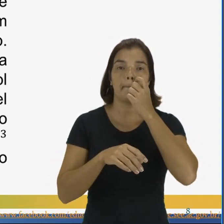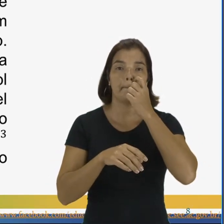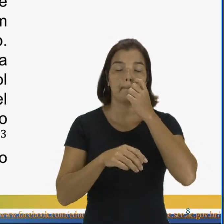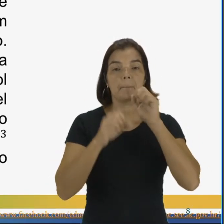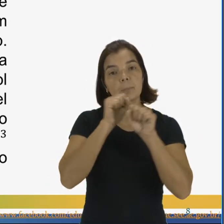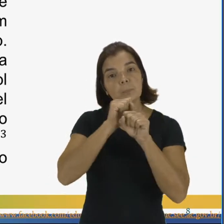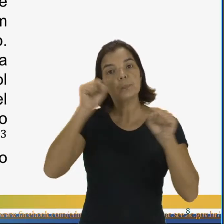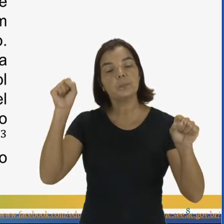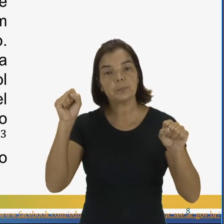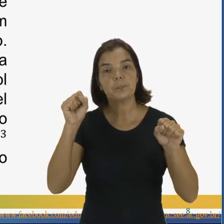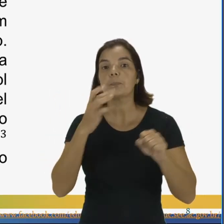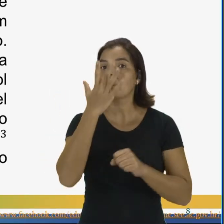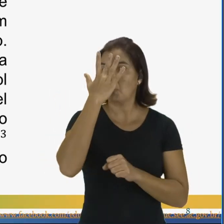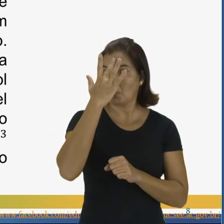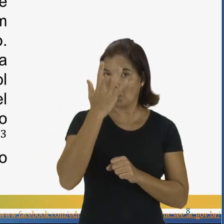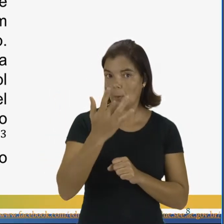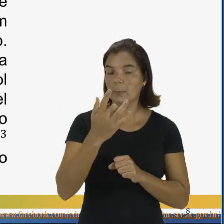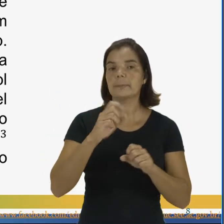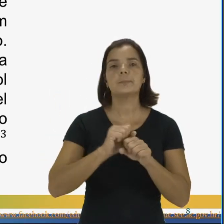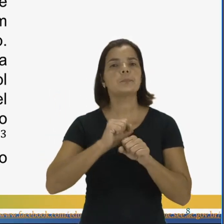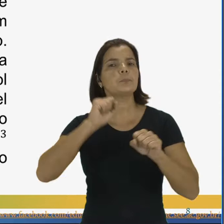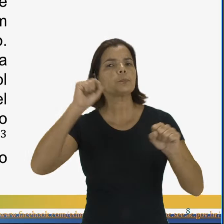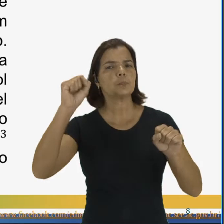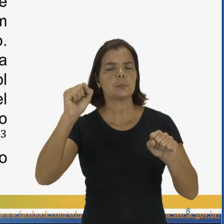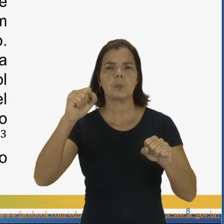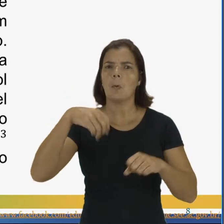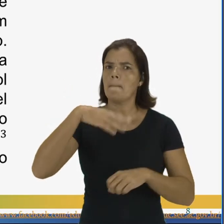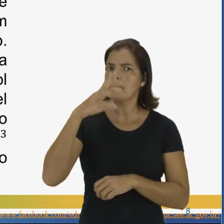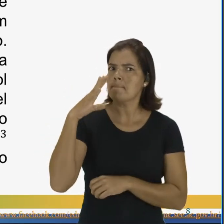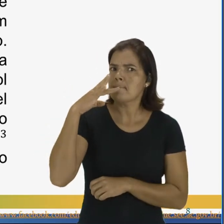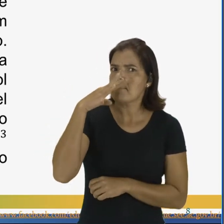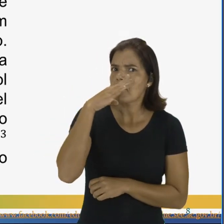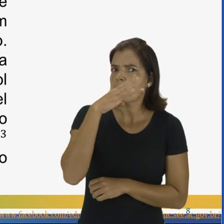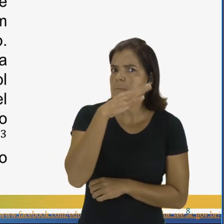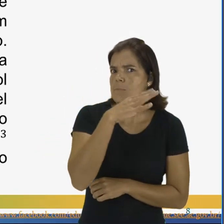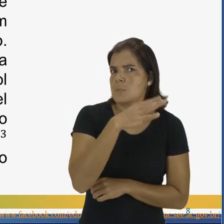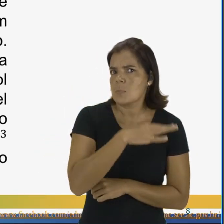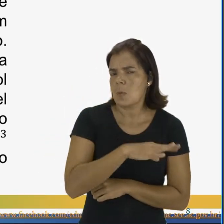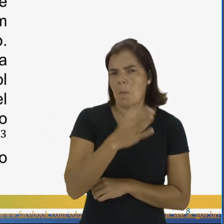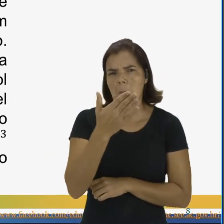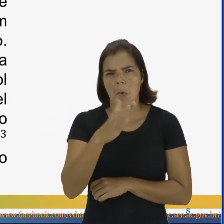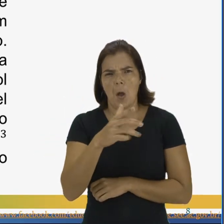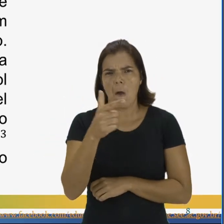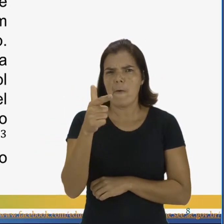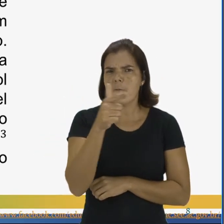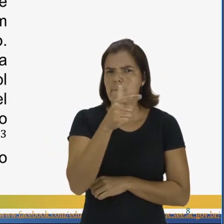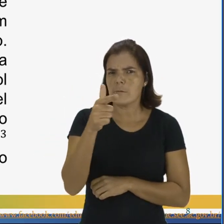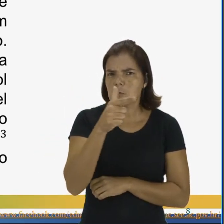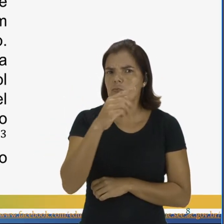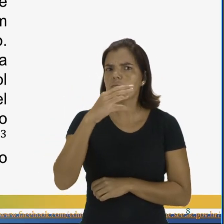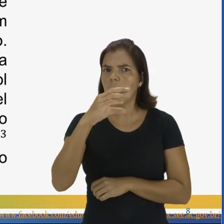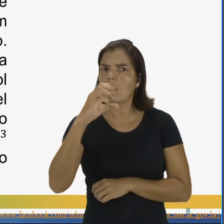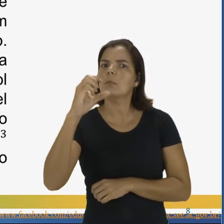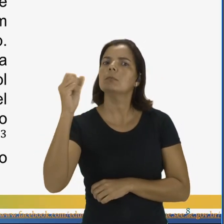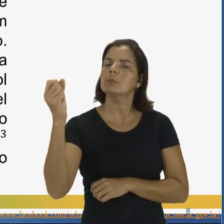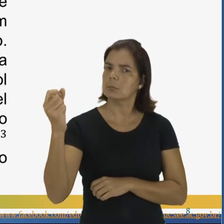Ao acordar na manhã seguinte, o dia estava mais quente, ou seja, com a temperatura de 20 graus Celsius.